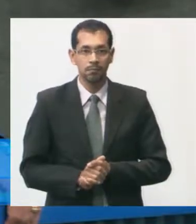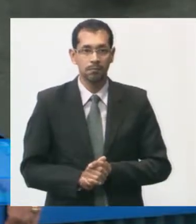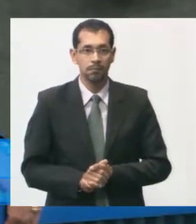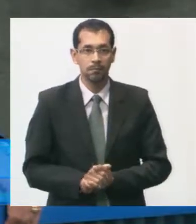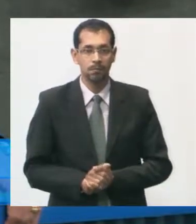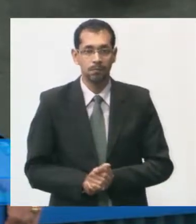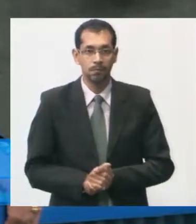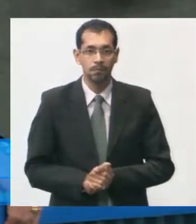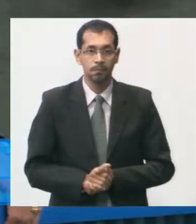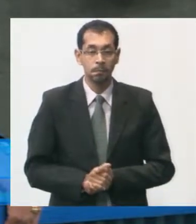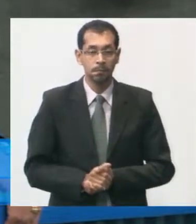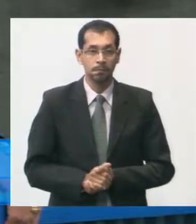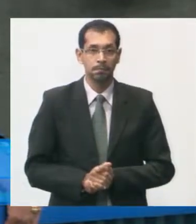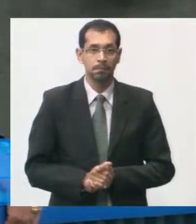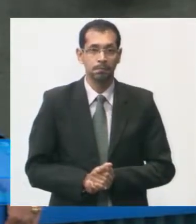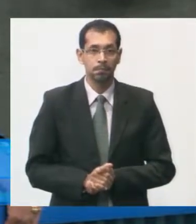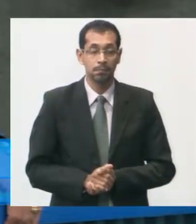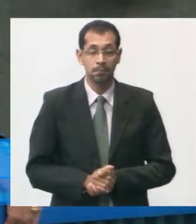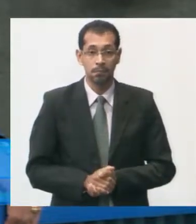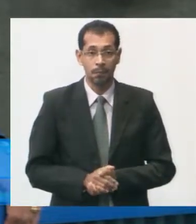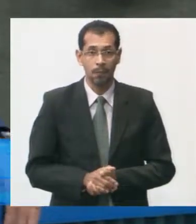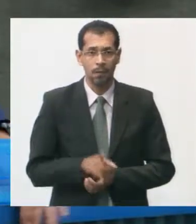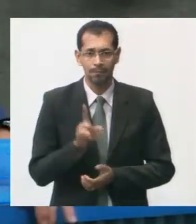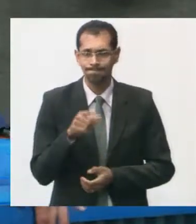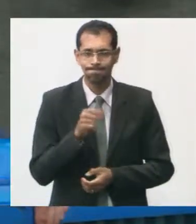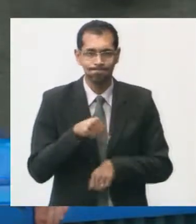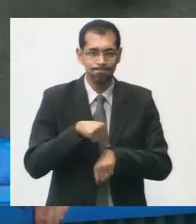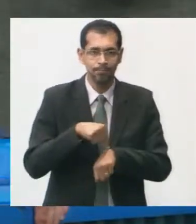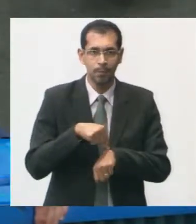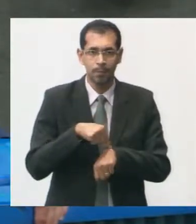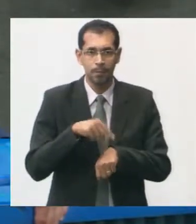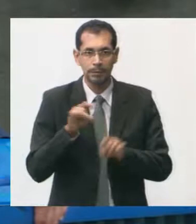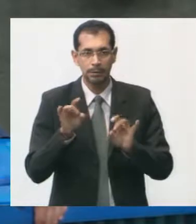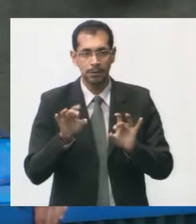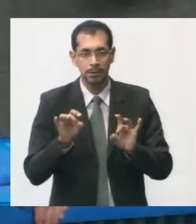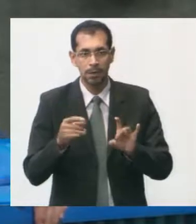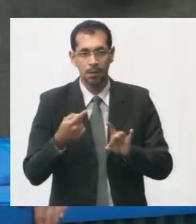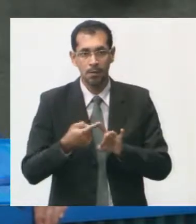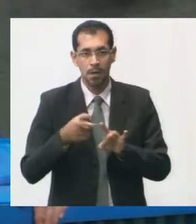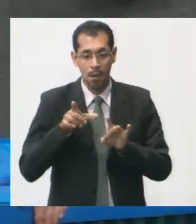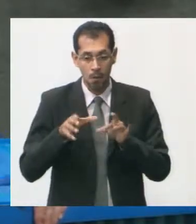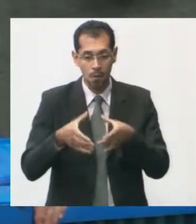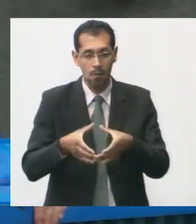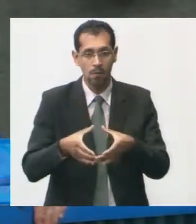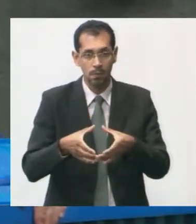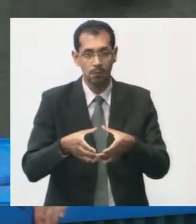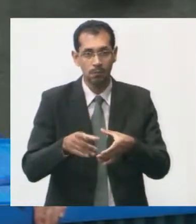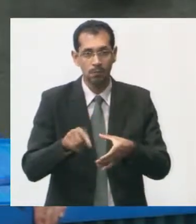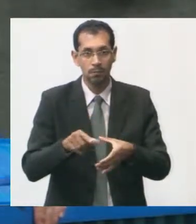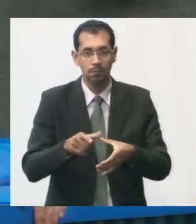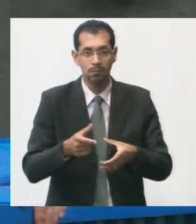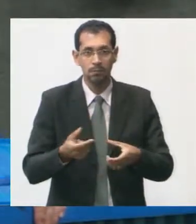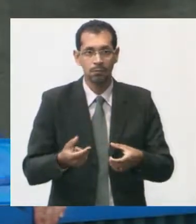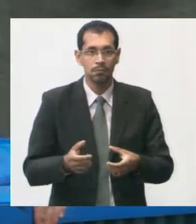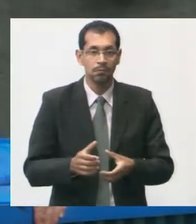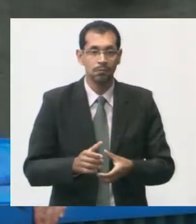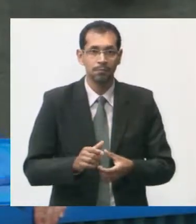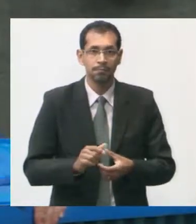especial, porque a comunidade, ela estava